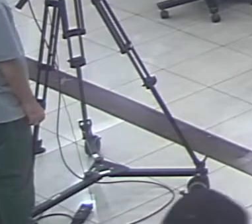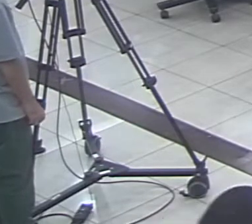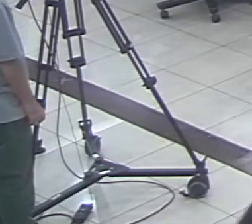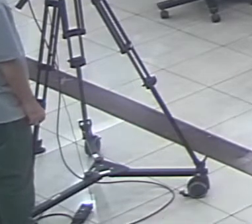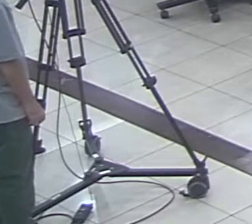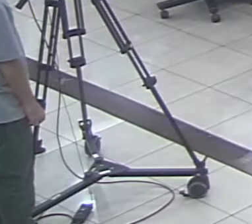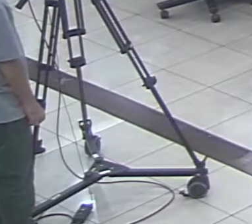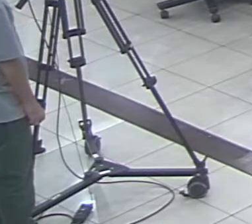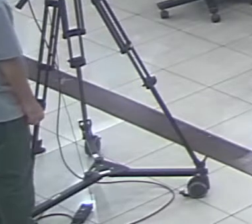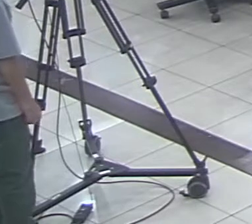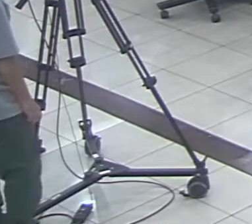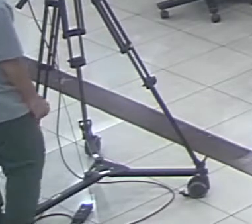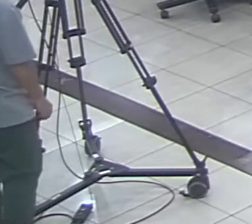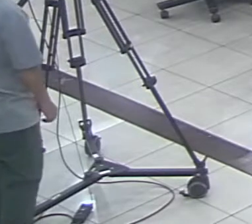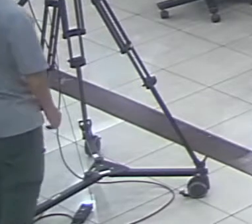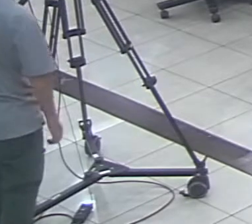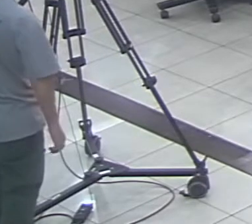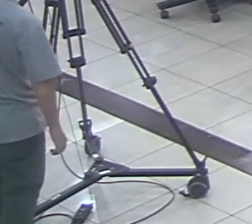aí